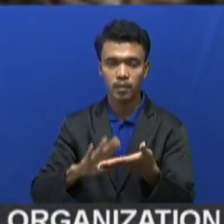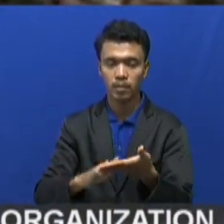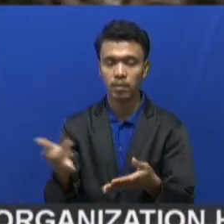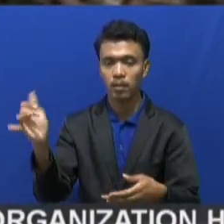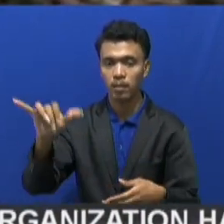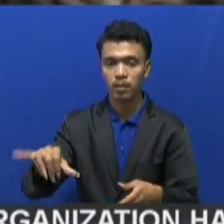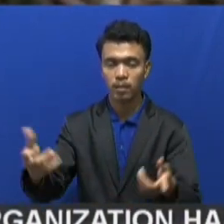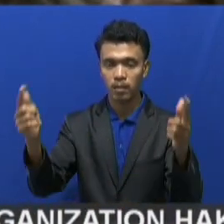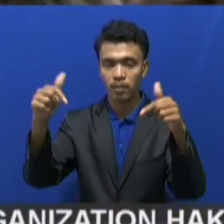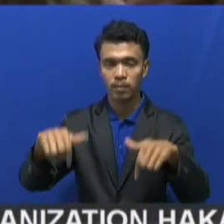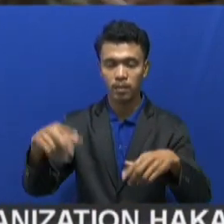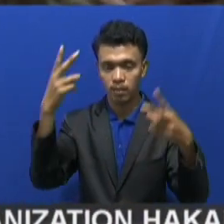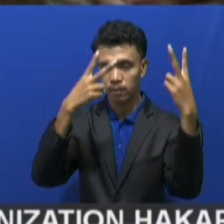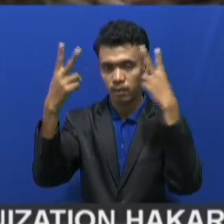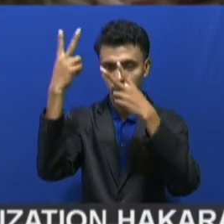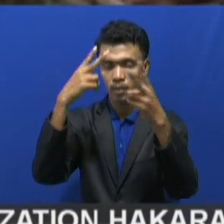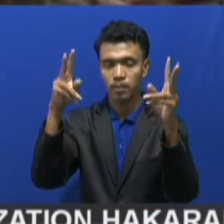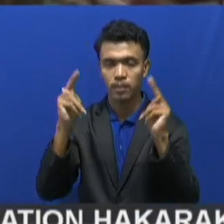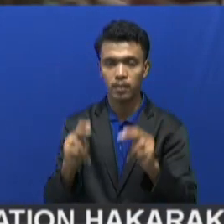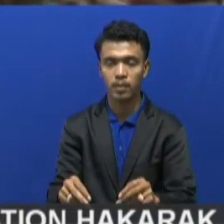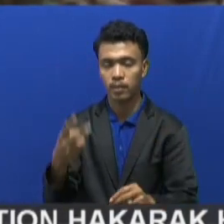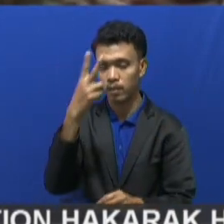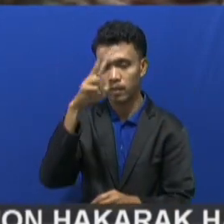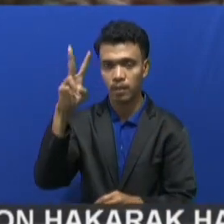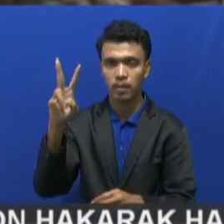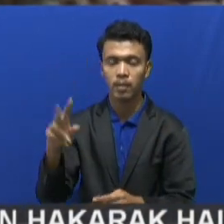e precisa estar atenção para tu